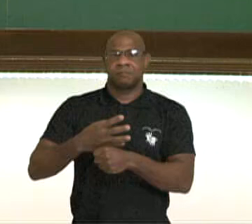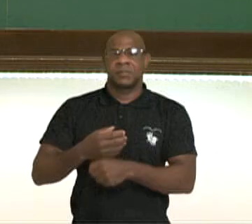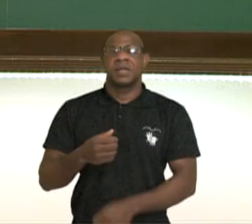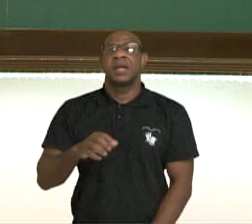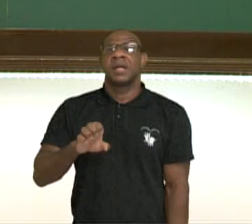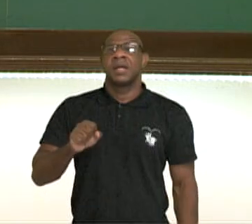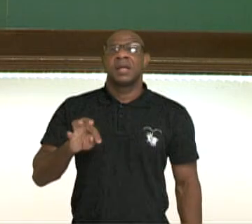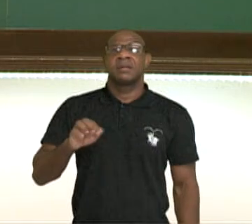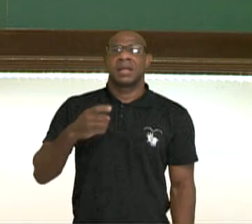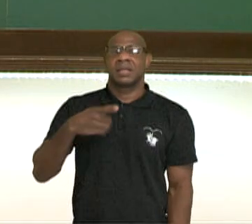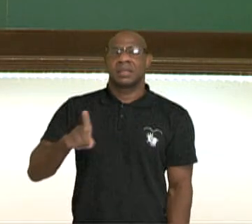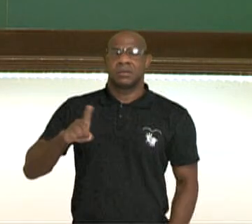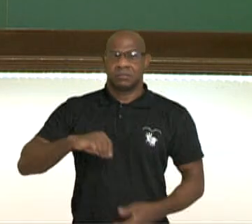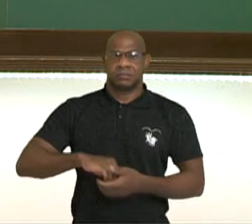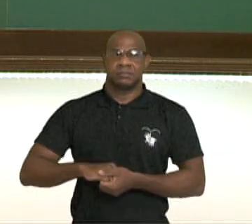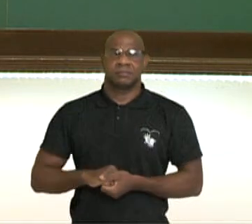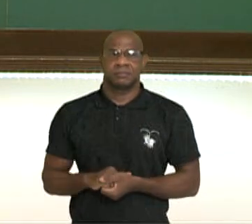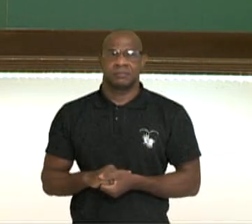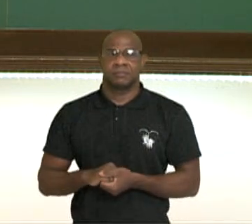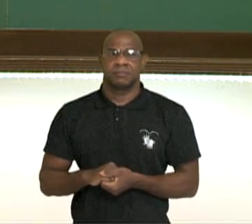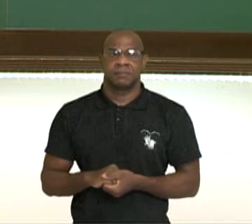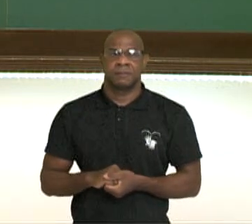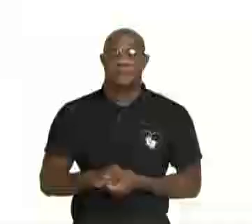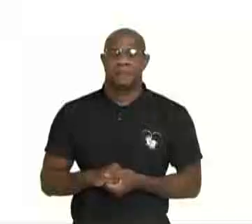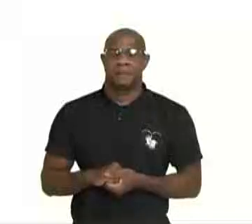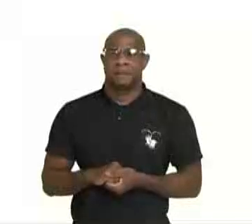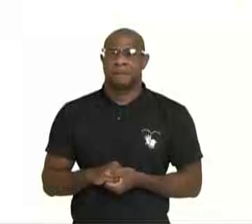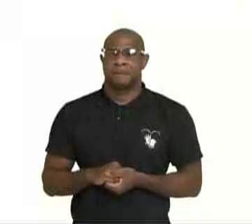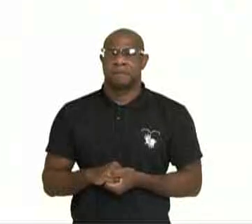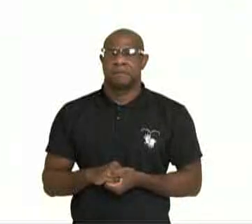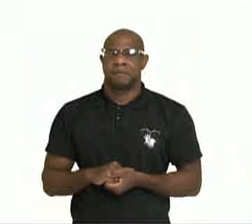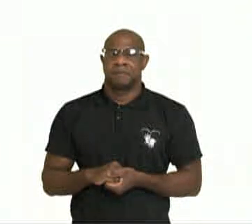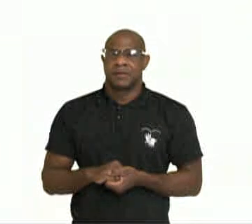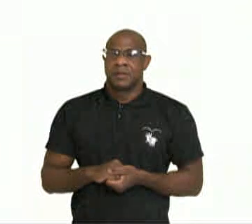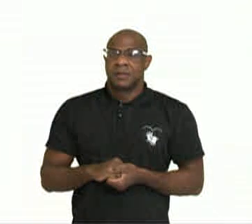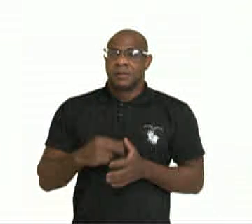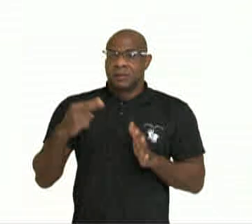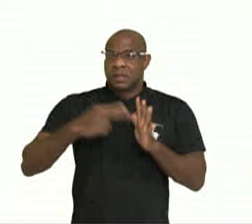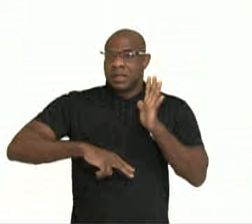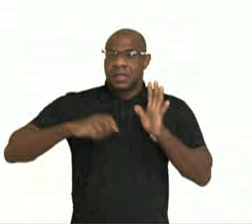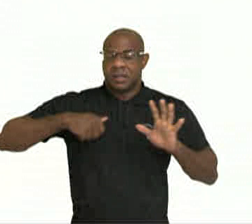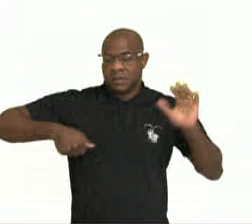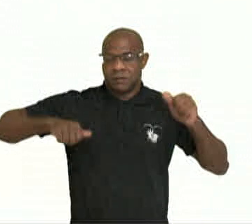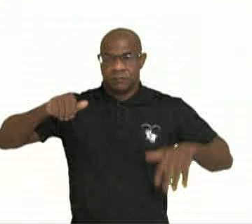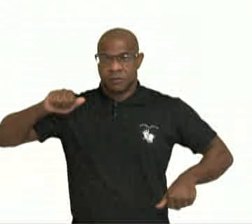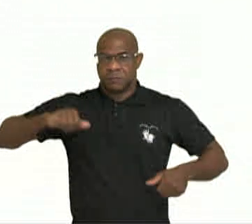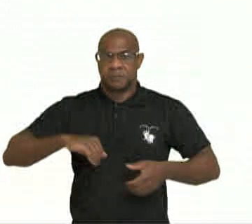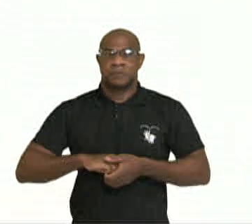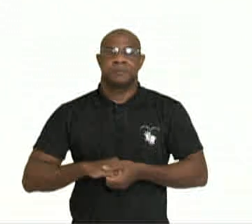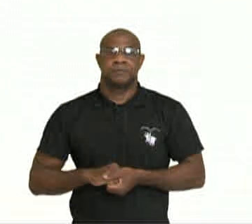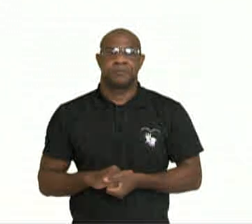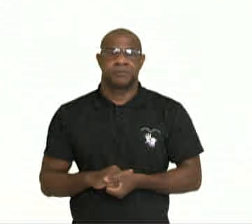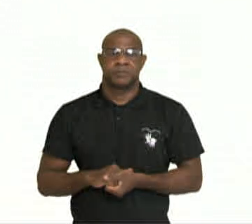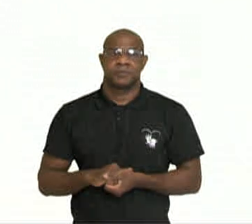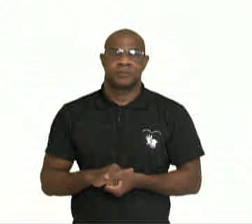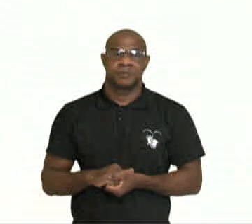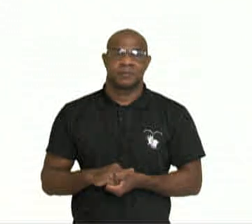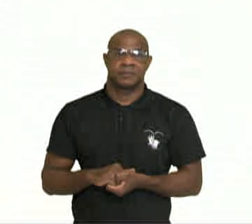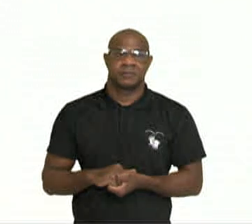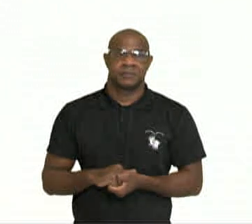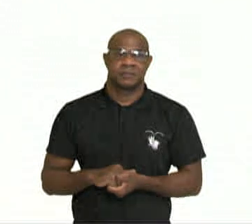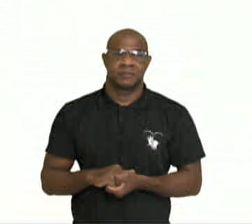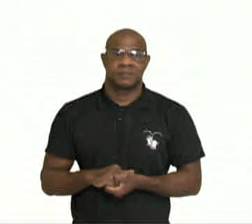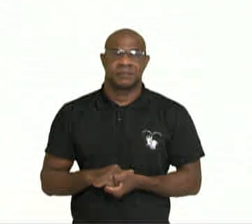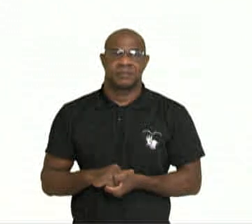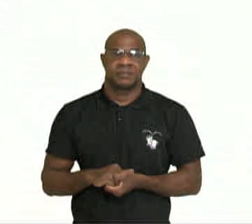15 grados que mide cada uso horário representam uma hora, ou seja, 15 graus de